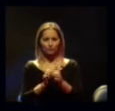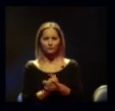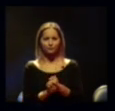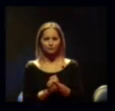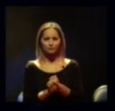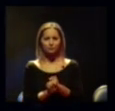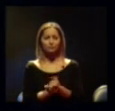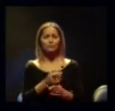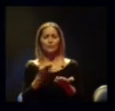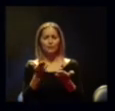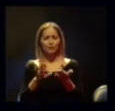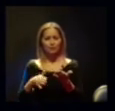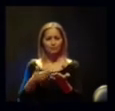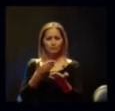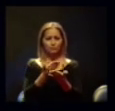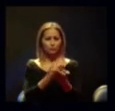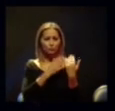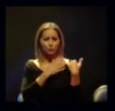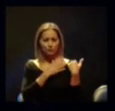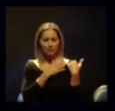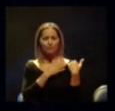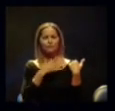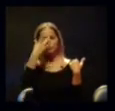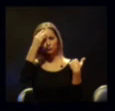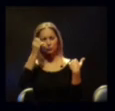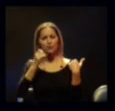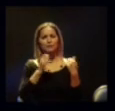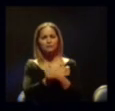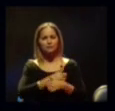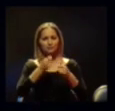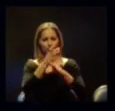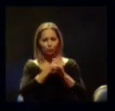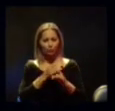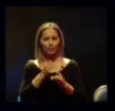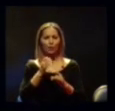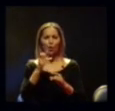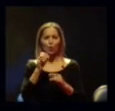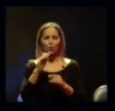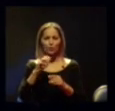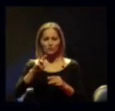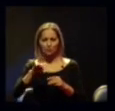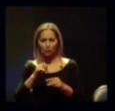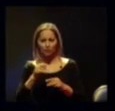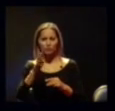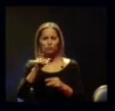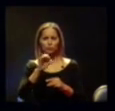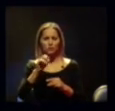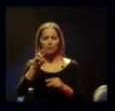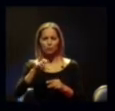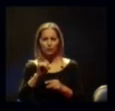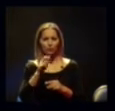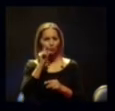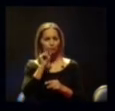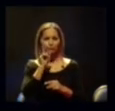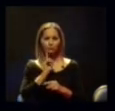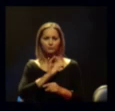caros patronos da candidatura de Setúbal à Cidade Europeia do Desporto, Rosa Mota e José Mourinho, senhoras e senhores.